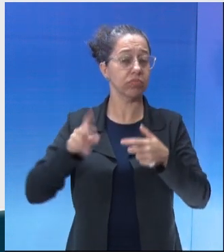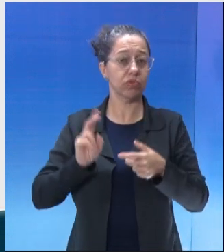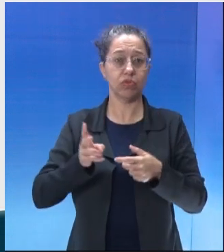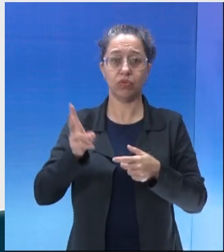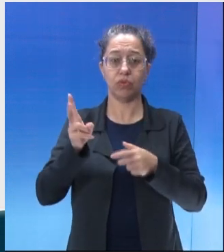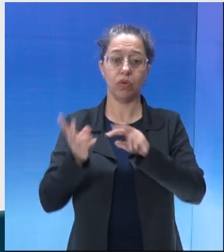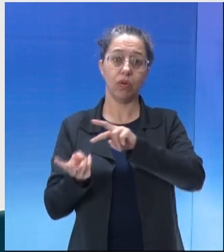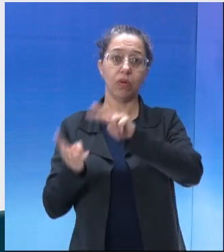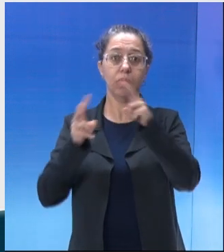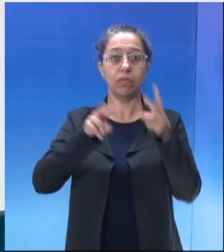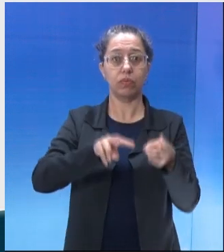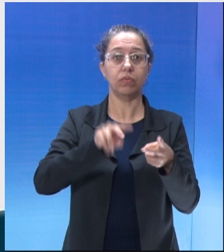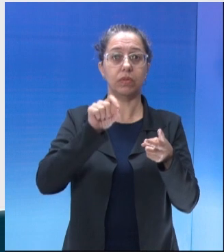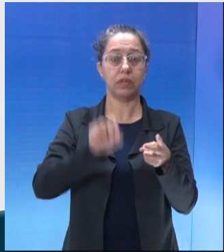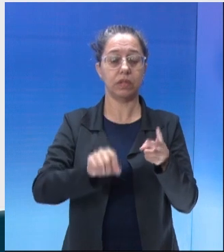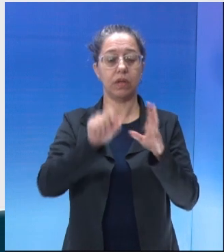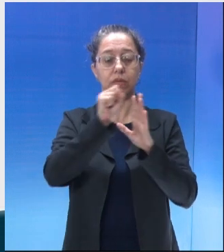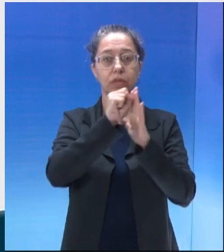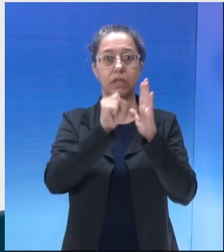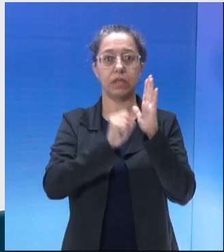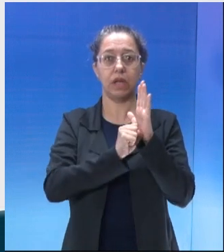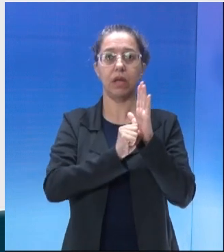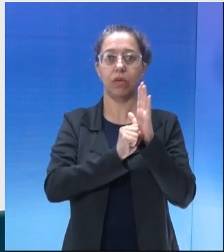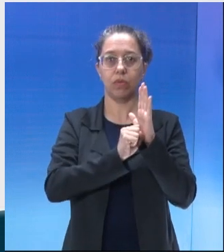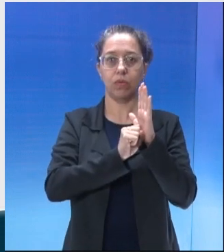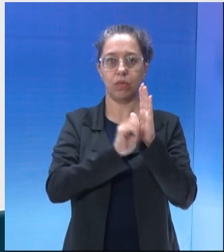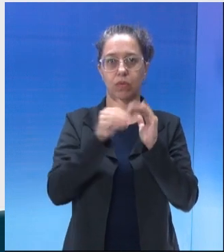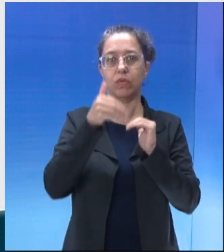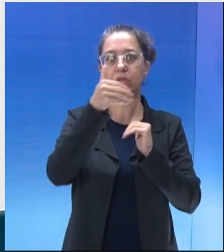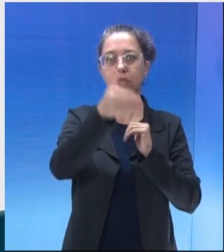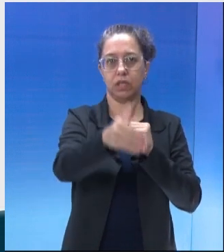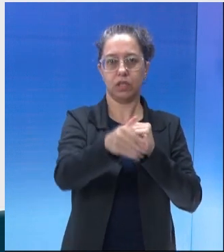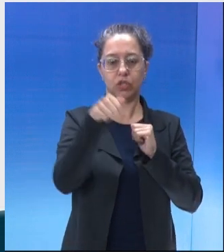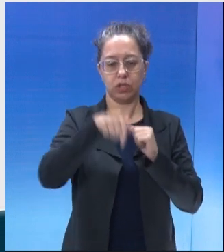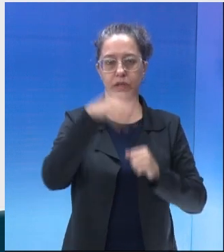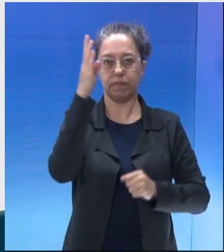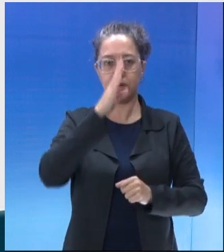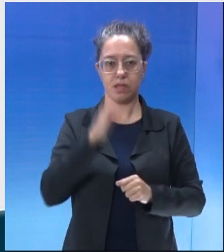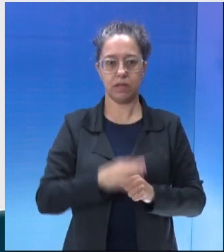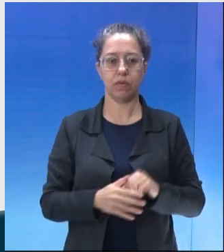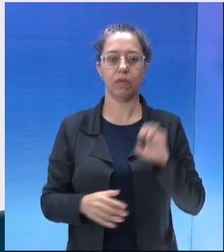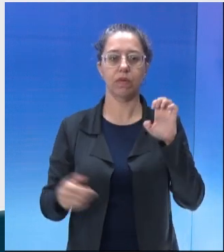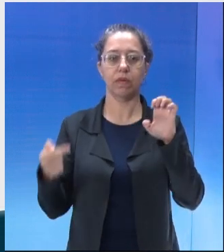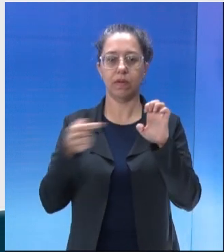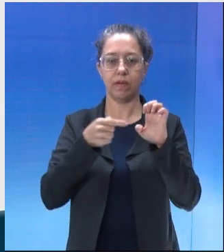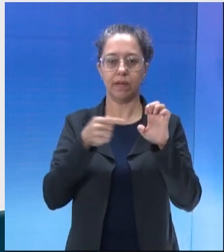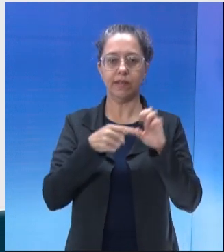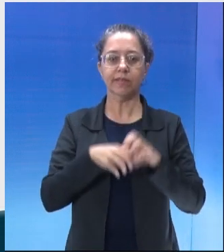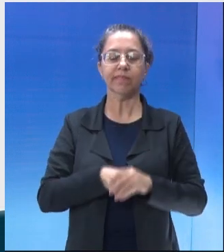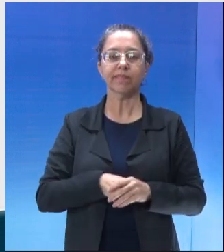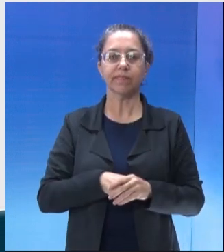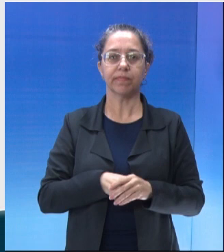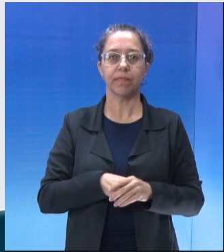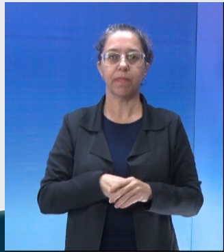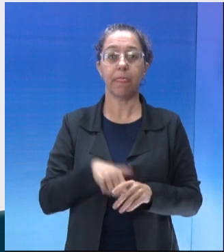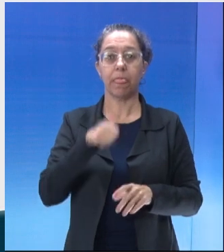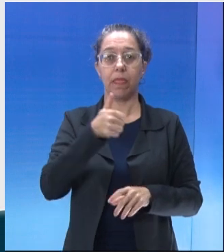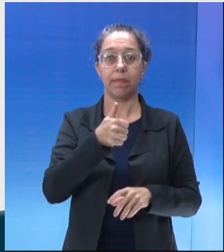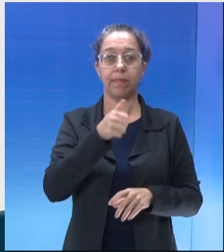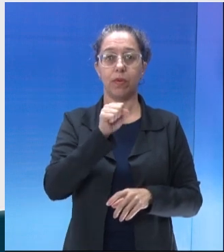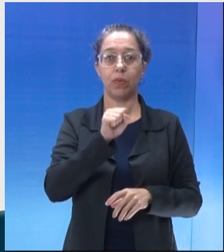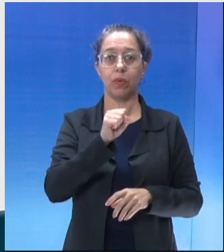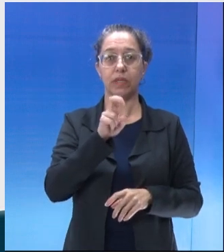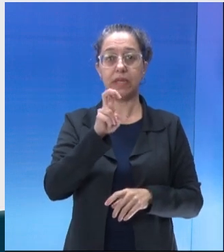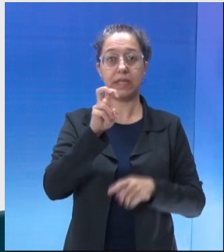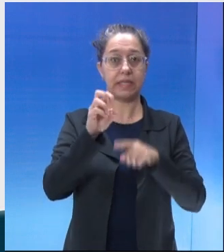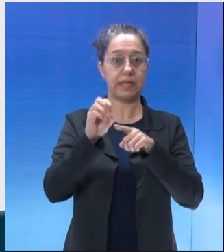já em meados do século seguinte, no Brasil. A letra E fala da mecanização da produção. Em 1850